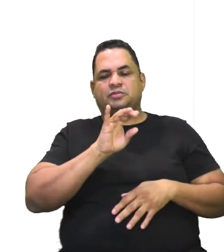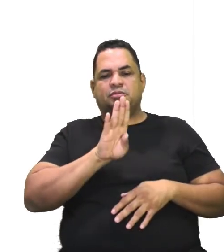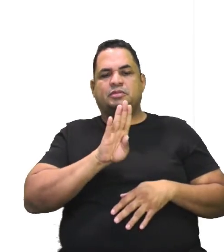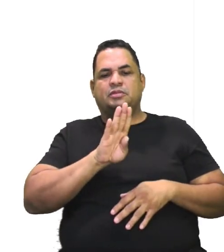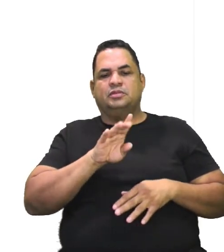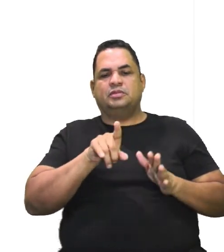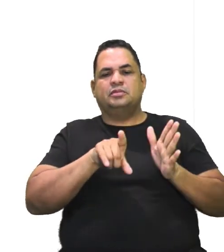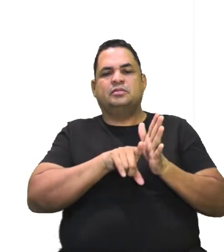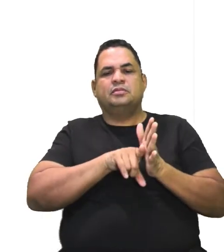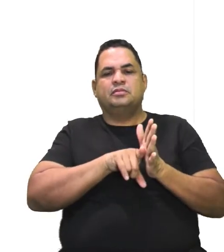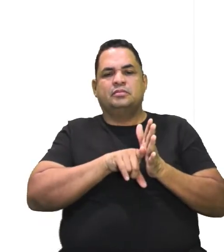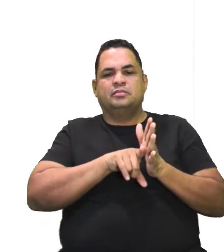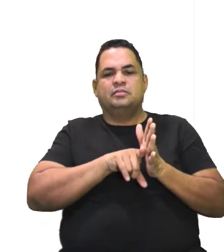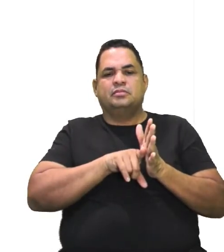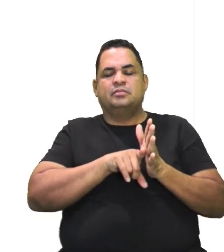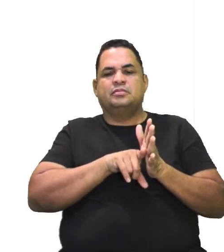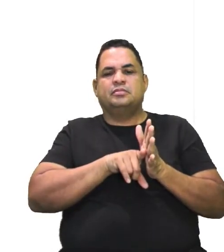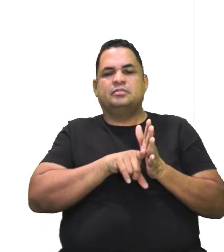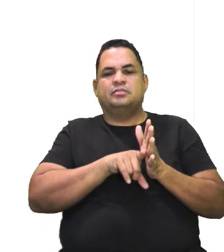B menos